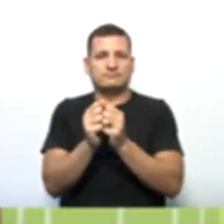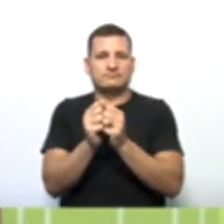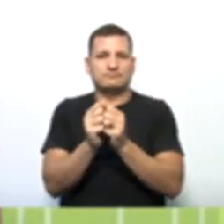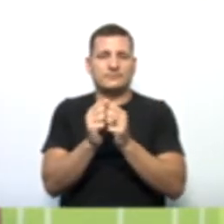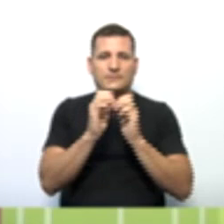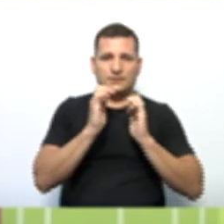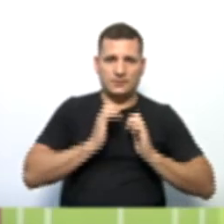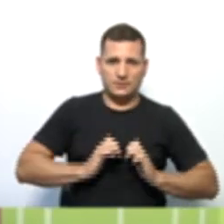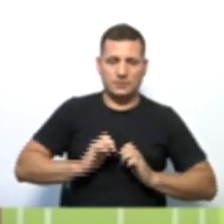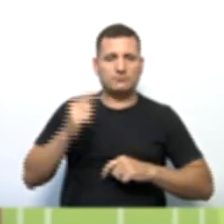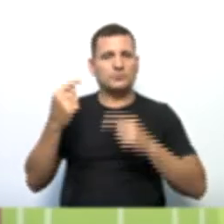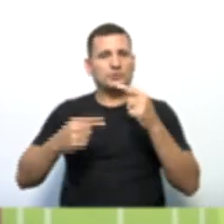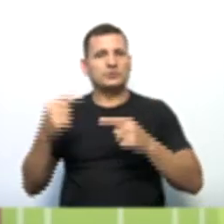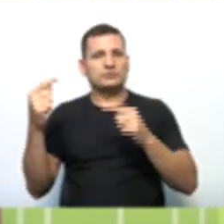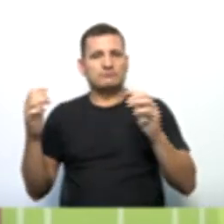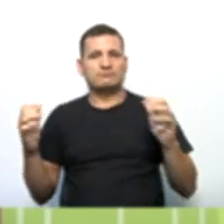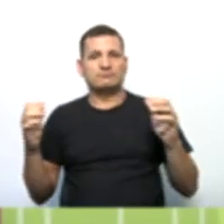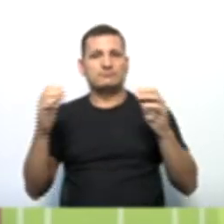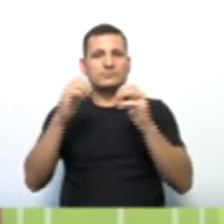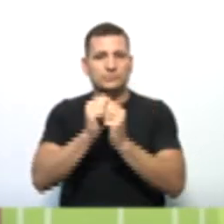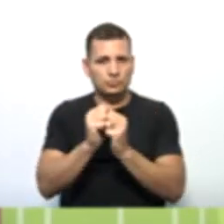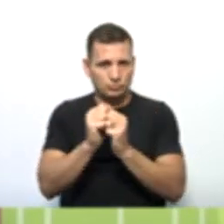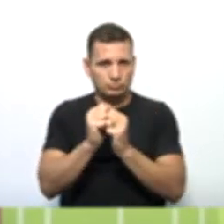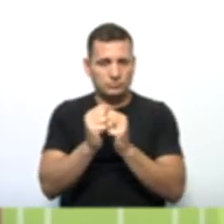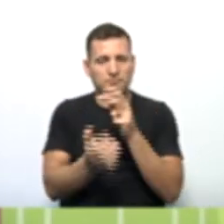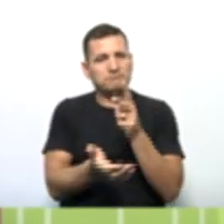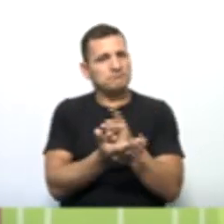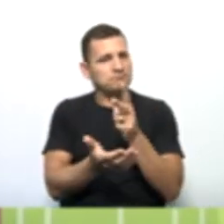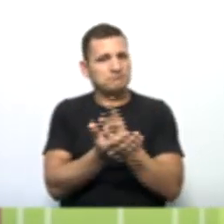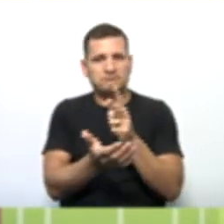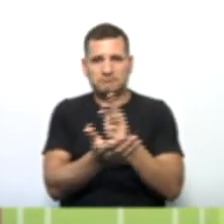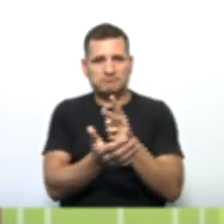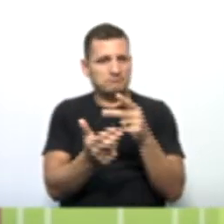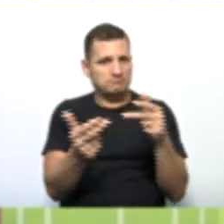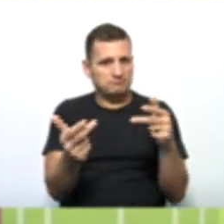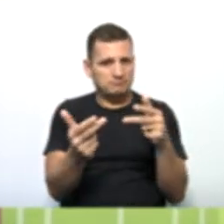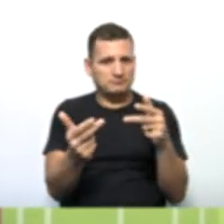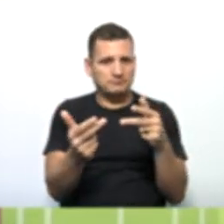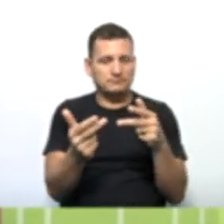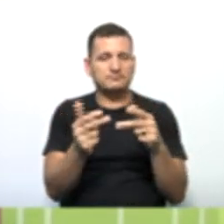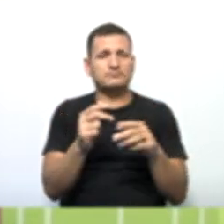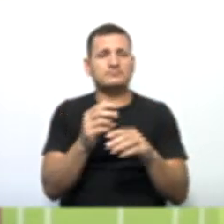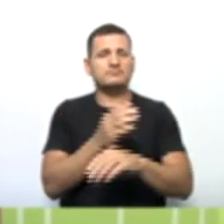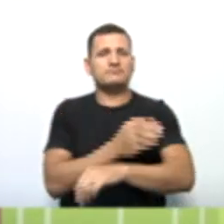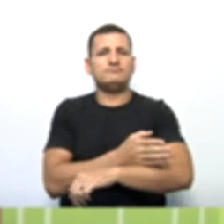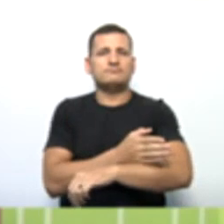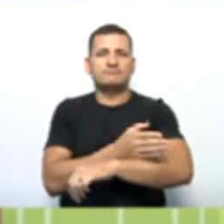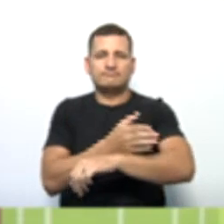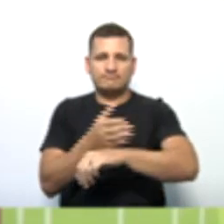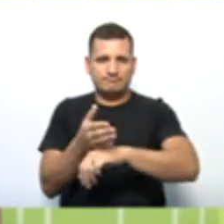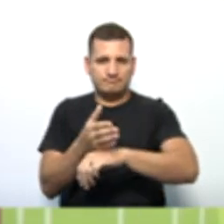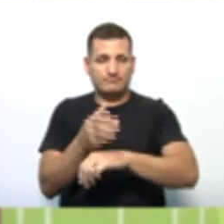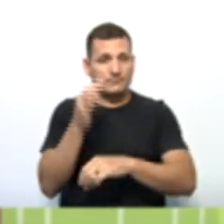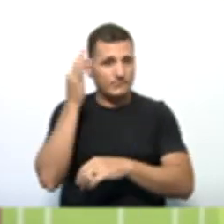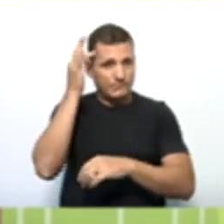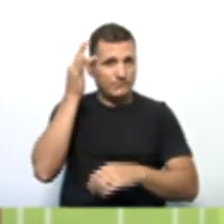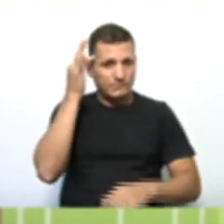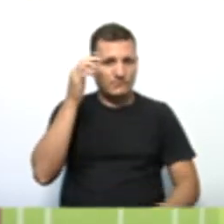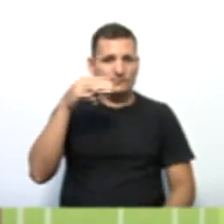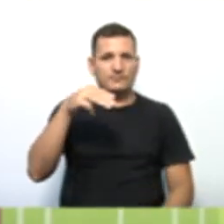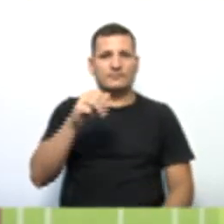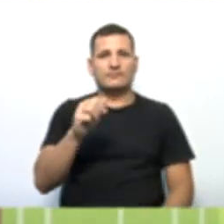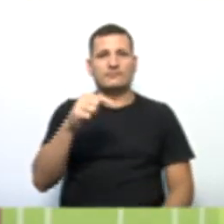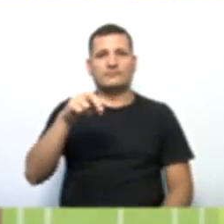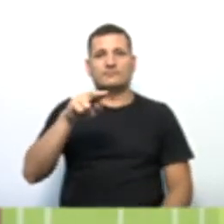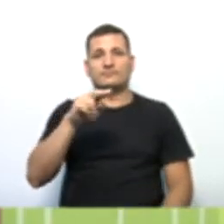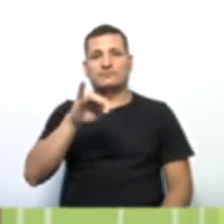tinha separação. Ética e política eram a mesma coisa. No período moderno, principalmente o filósofo Maquiavel vai separar